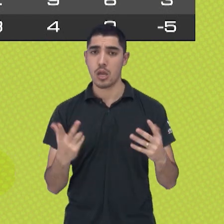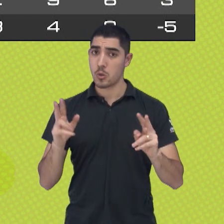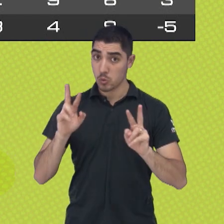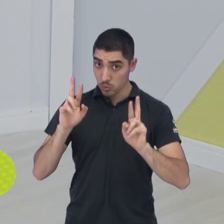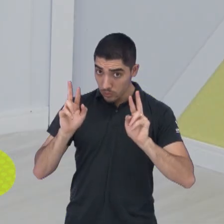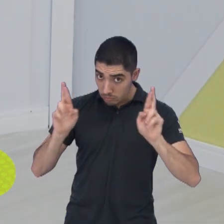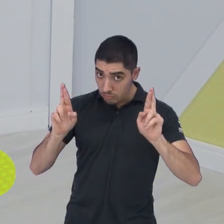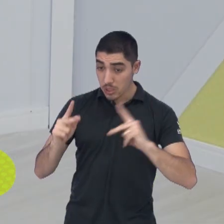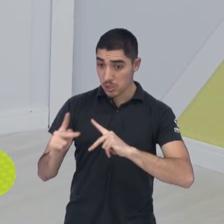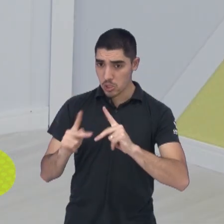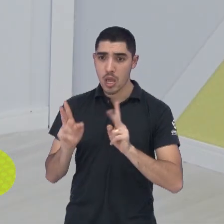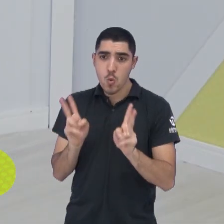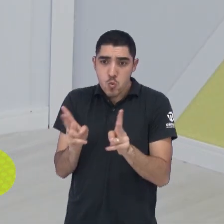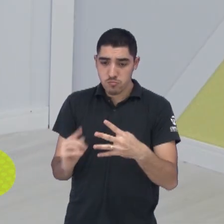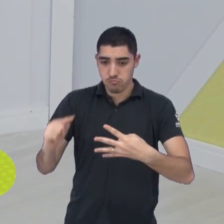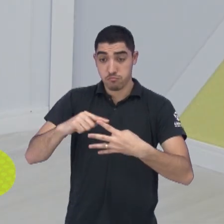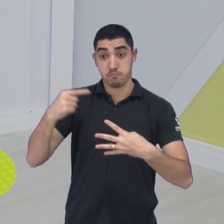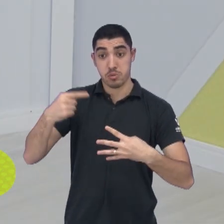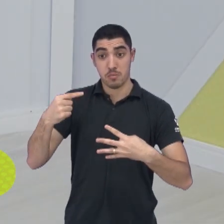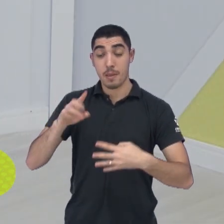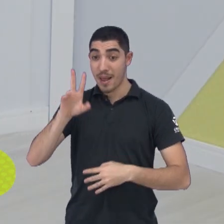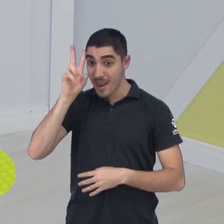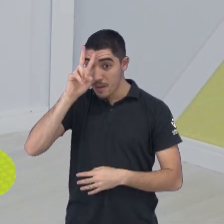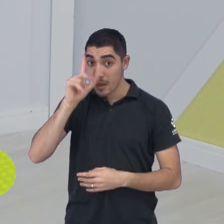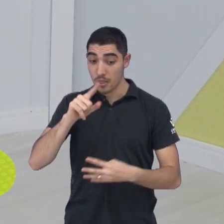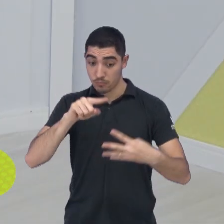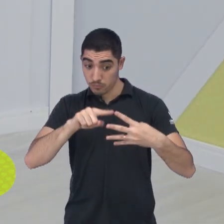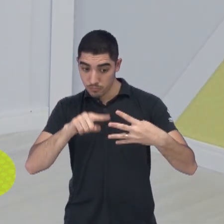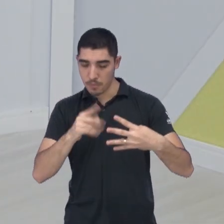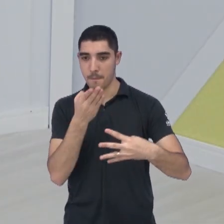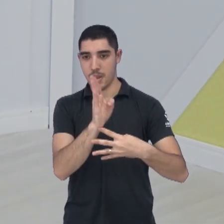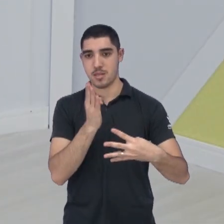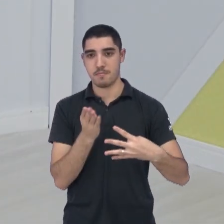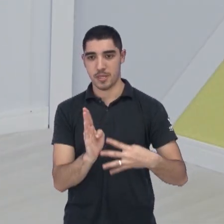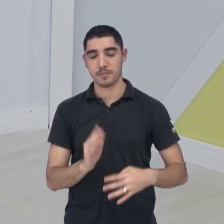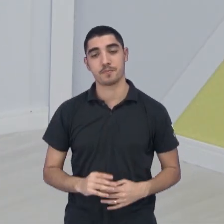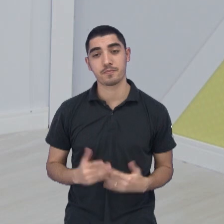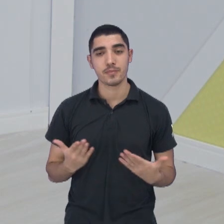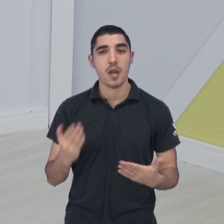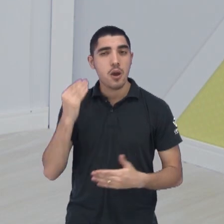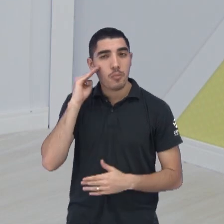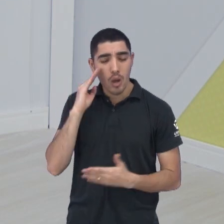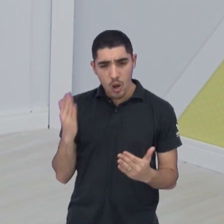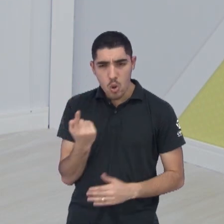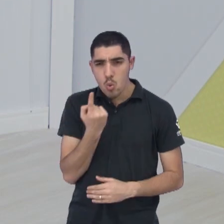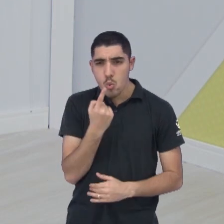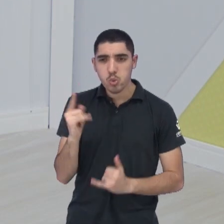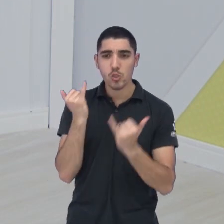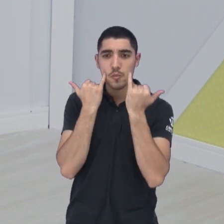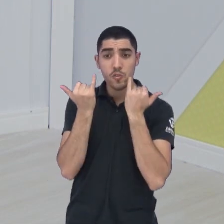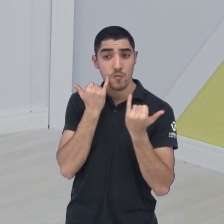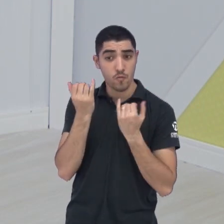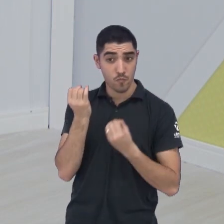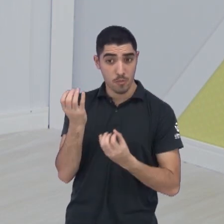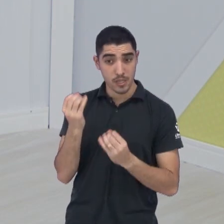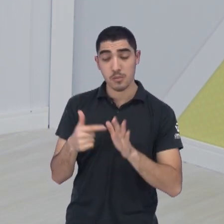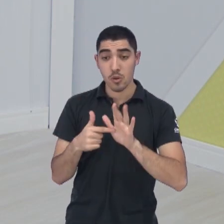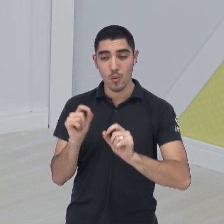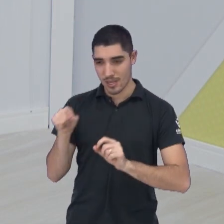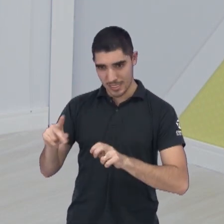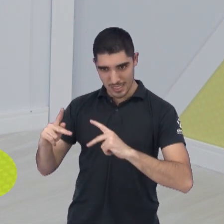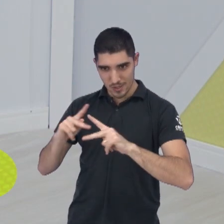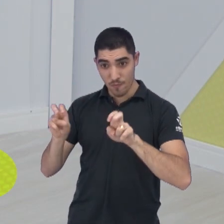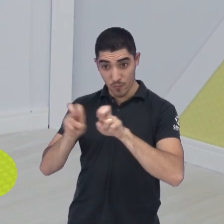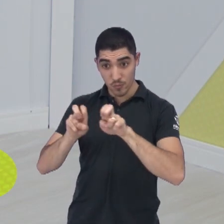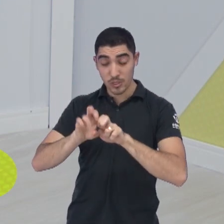líder dentro do seu grupo, lembrando que passam os 2 primeiros, tá certo? Brunão, para a gente fechar o Hora de hoje, ainda falando do São José Futsal,